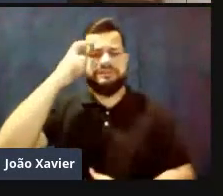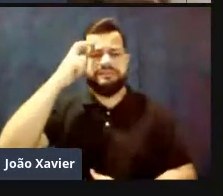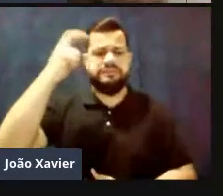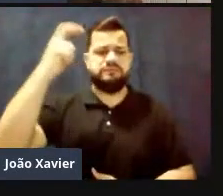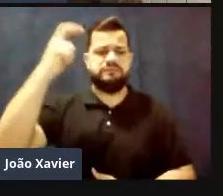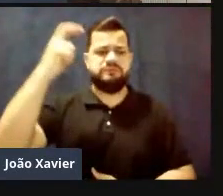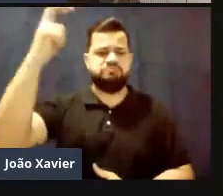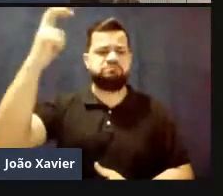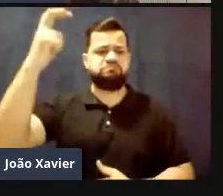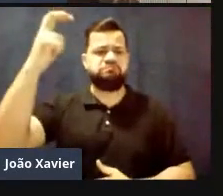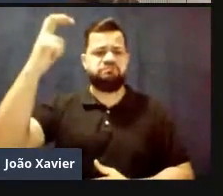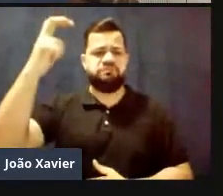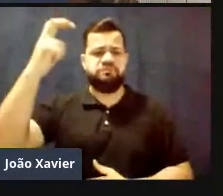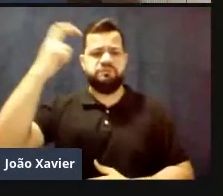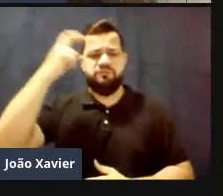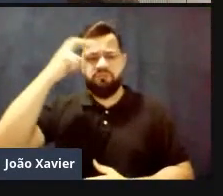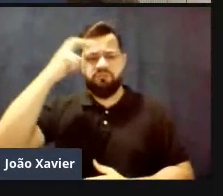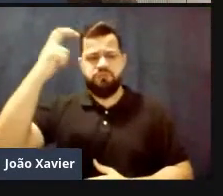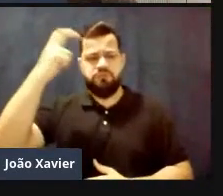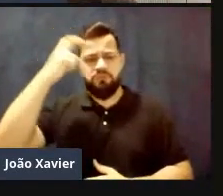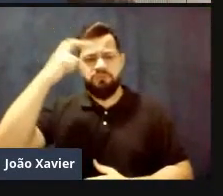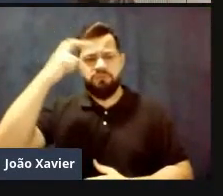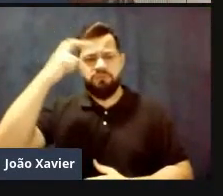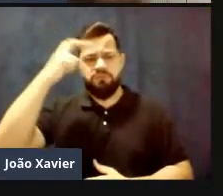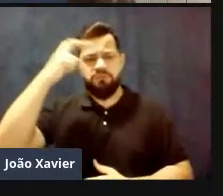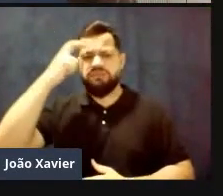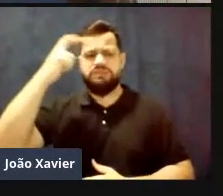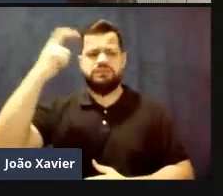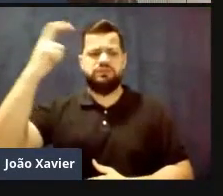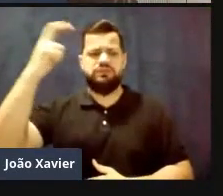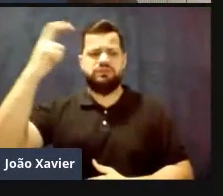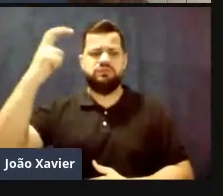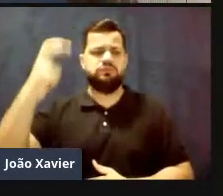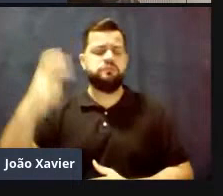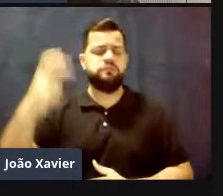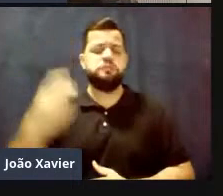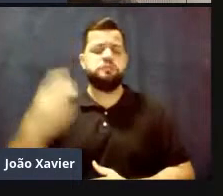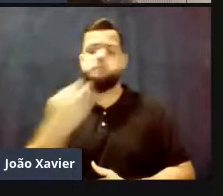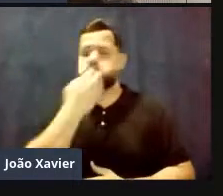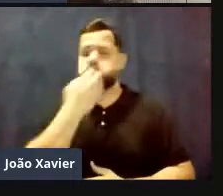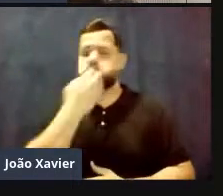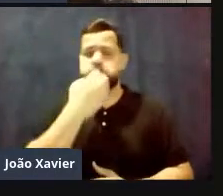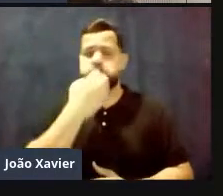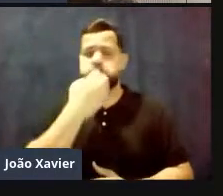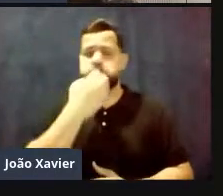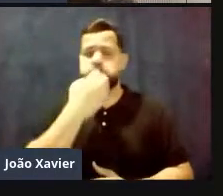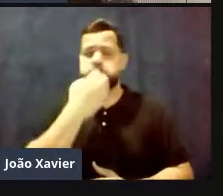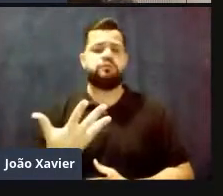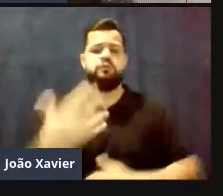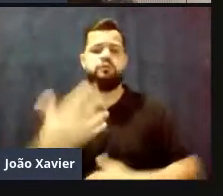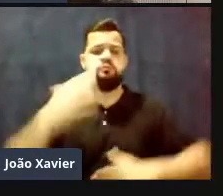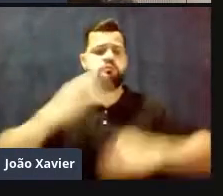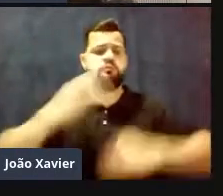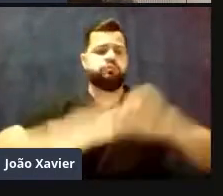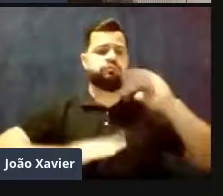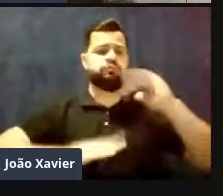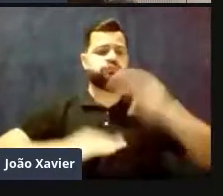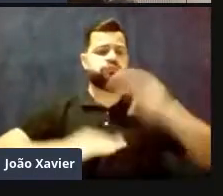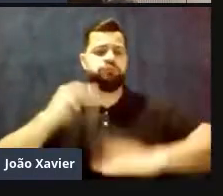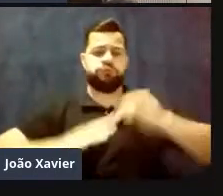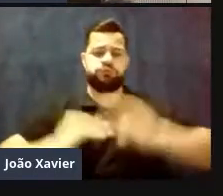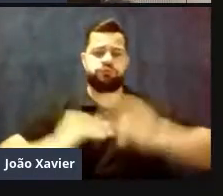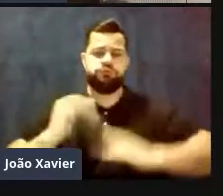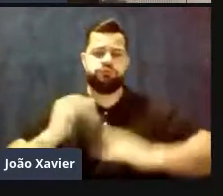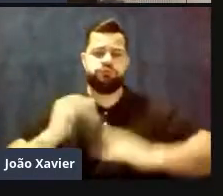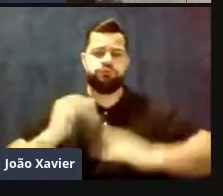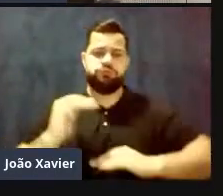Multidisciplinar, interdisciplinar. São achados que nós temos, são presentes que nós temos que quando nos deixam gera muita saudade.